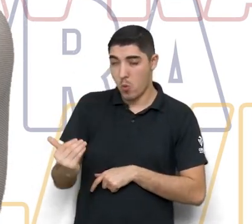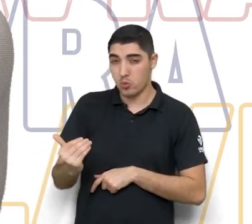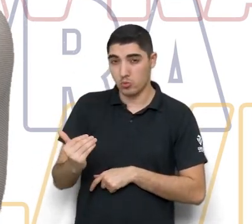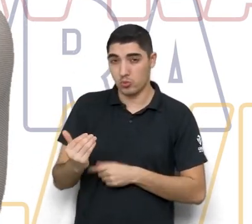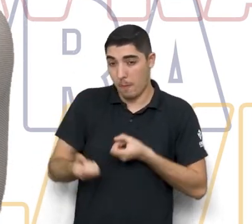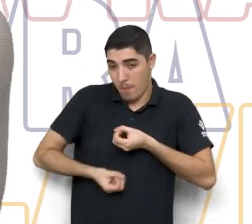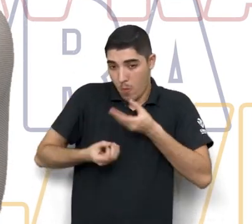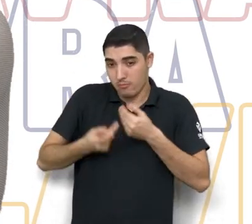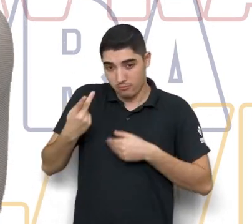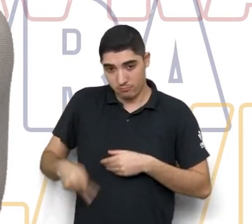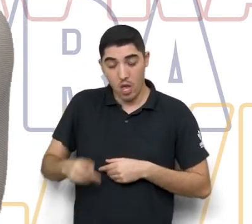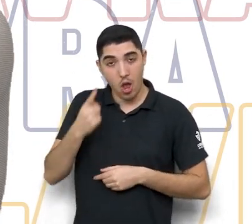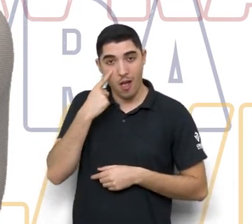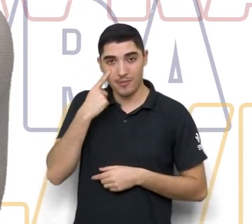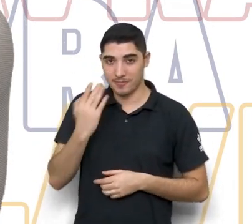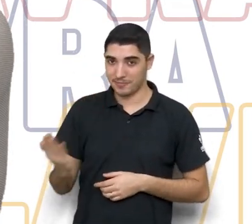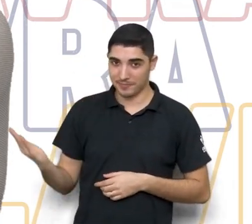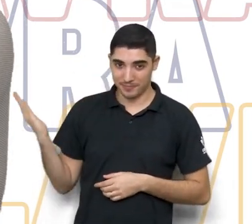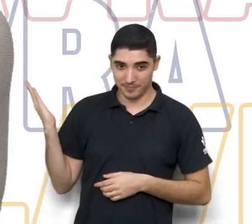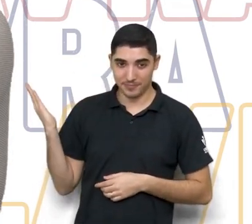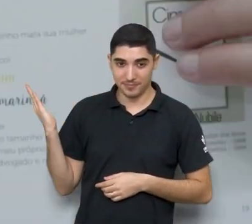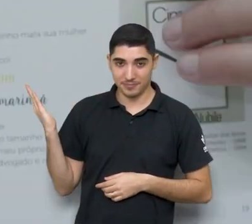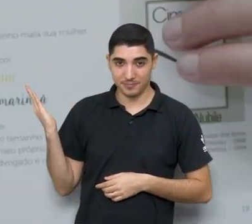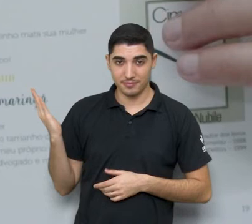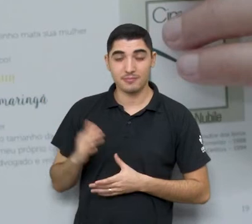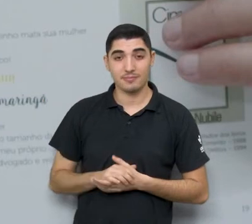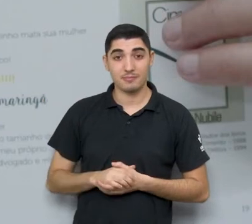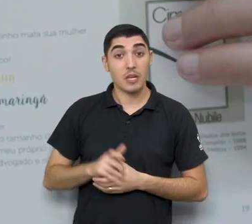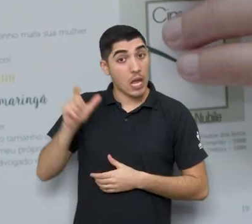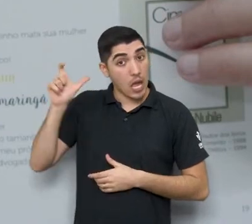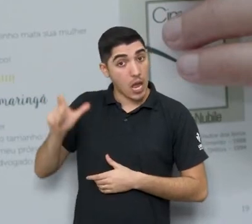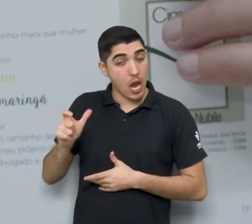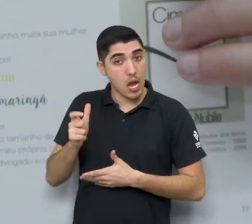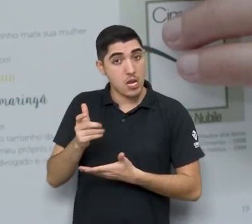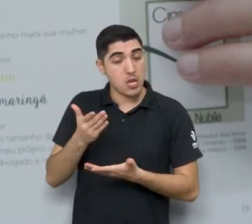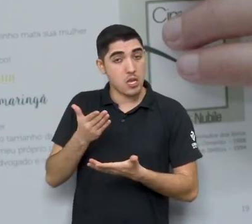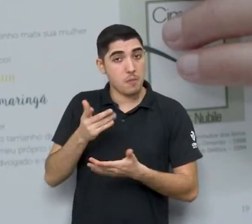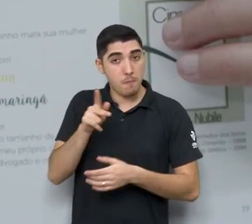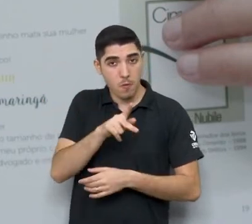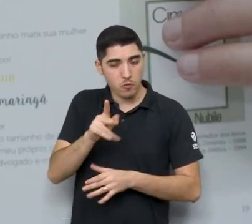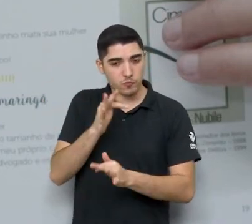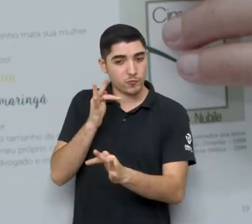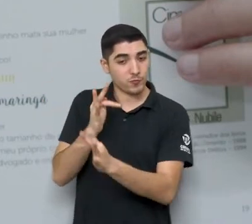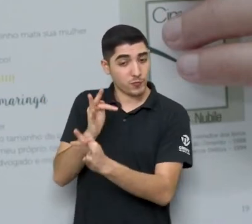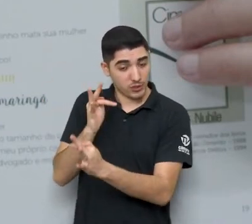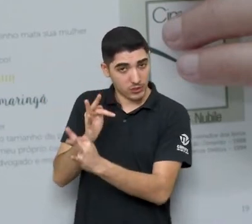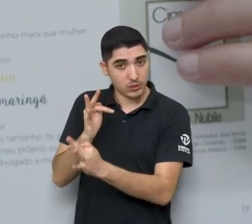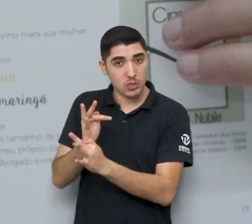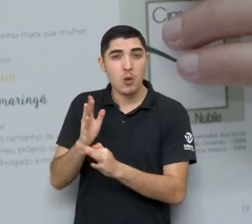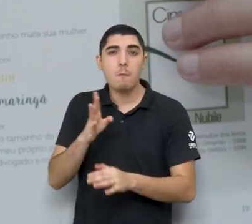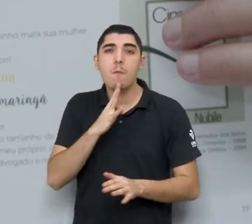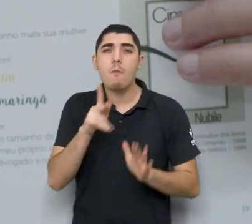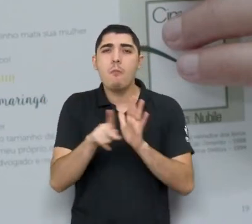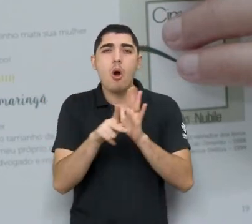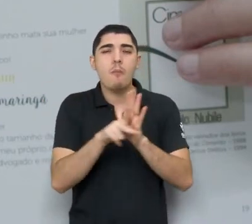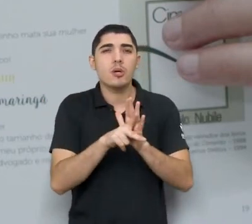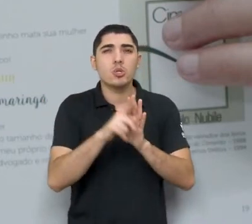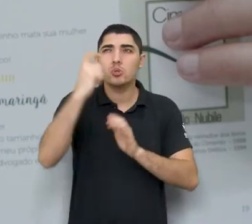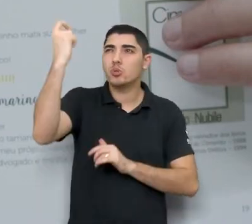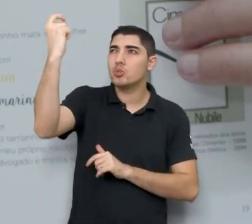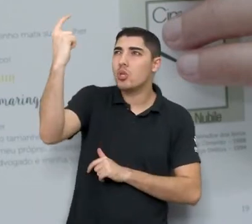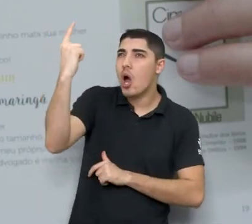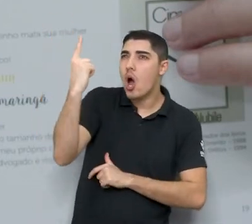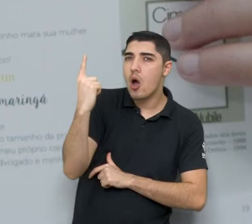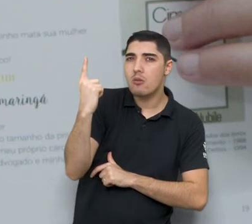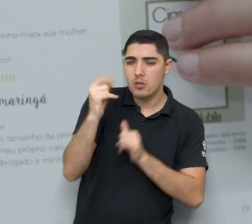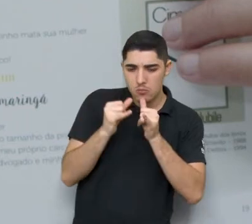São José dos Campos, o Paulo Nubili, que era físico, né? Ele era um estudioso da energia solar